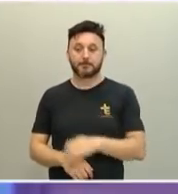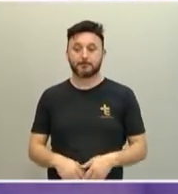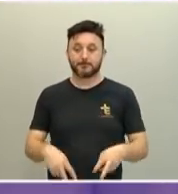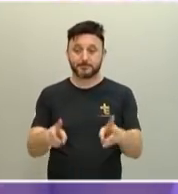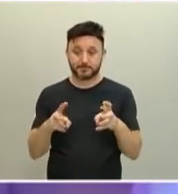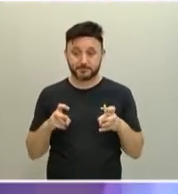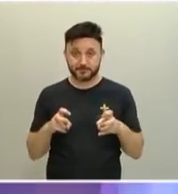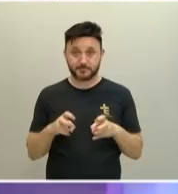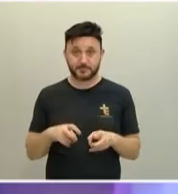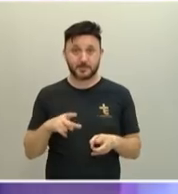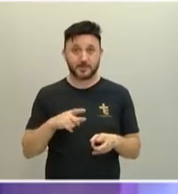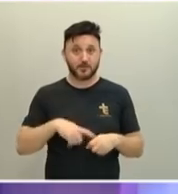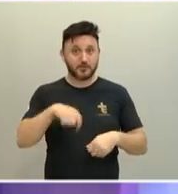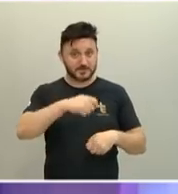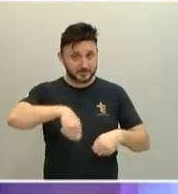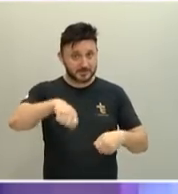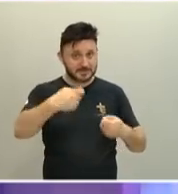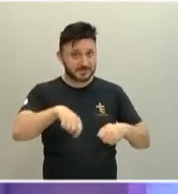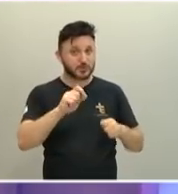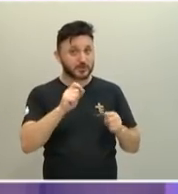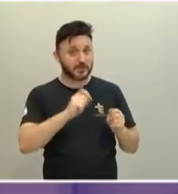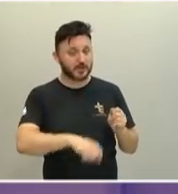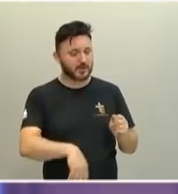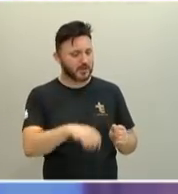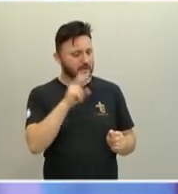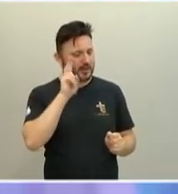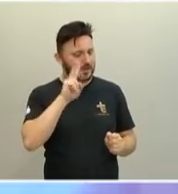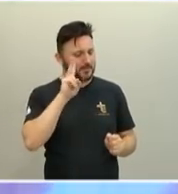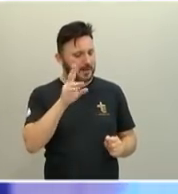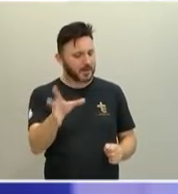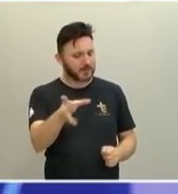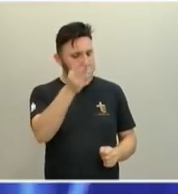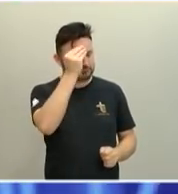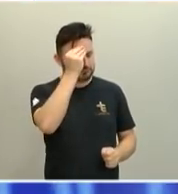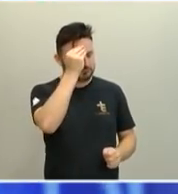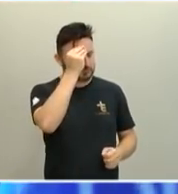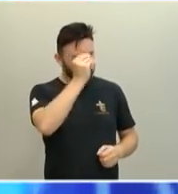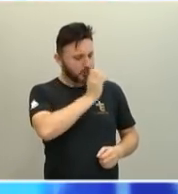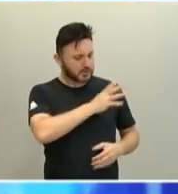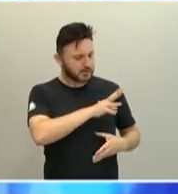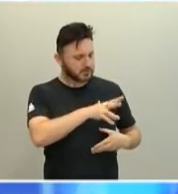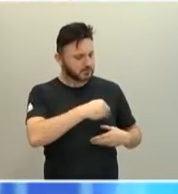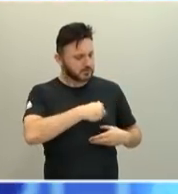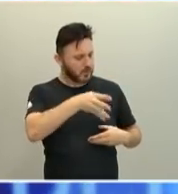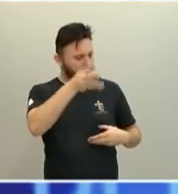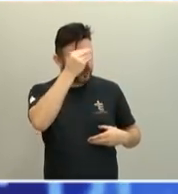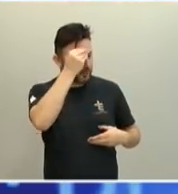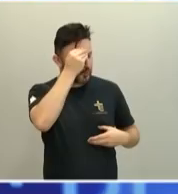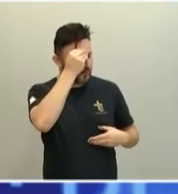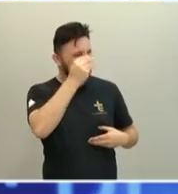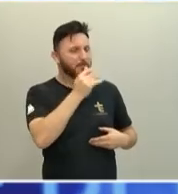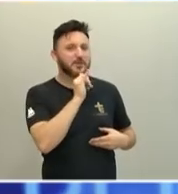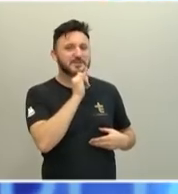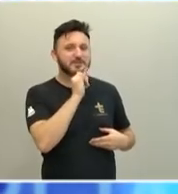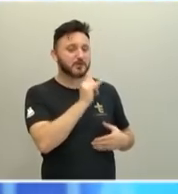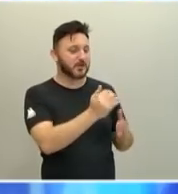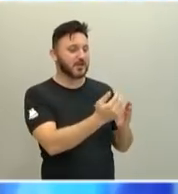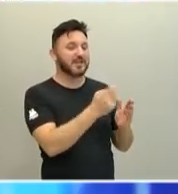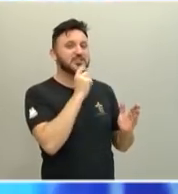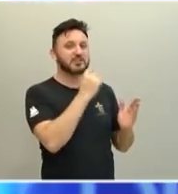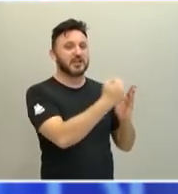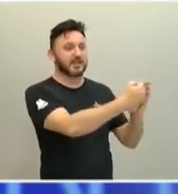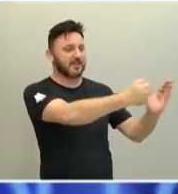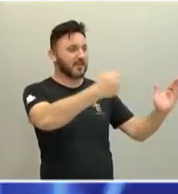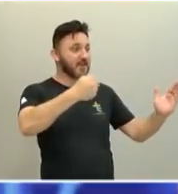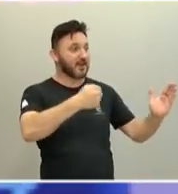isso numa cartolina, você tem que pôr isso gravado no seu coração, você tem que pôr isso lá na geladeira, todo dia você tem que olhar, porque esta é a palavra de Deus.